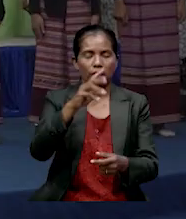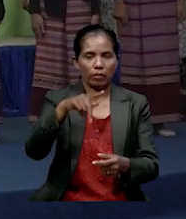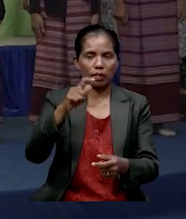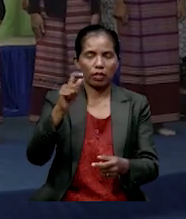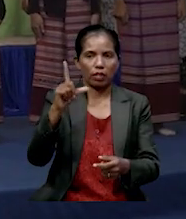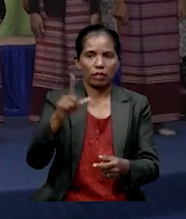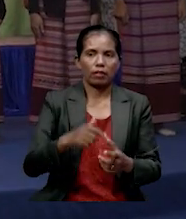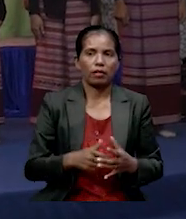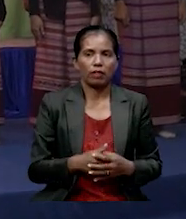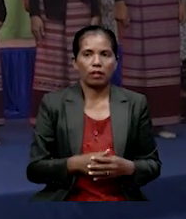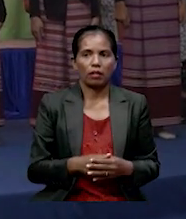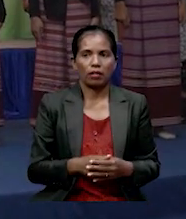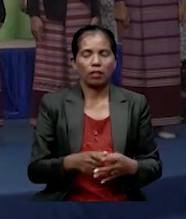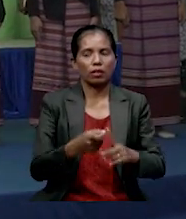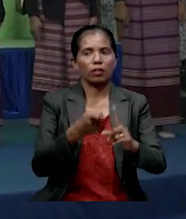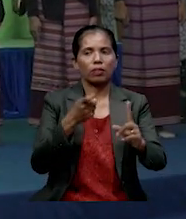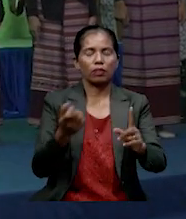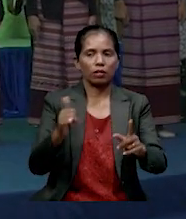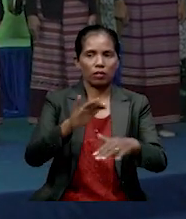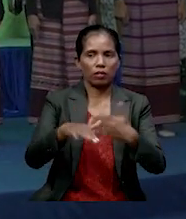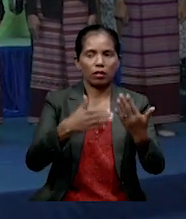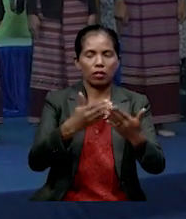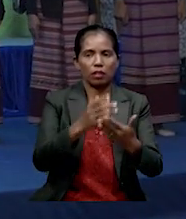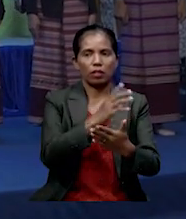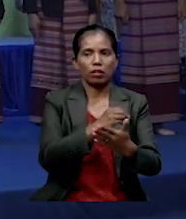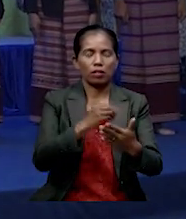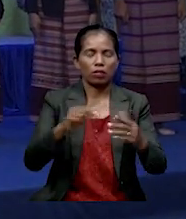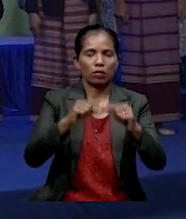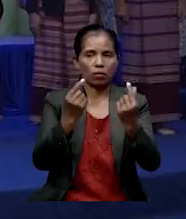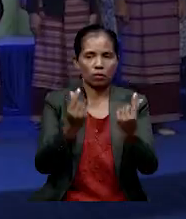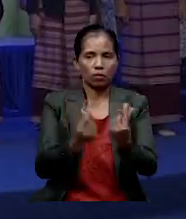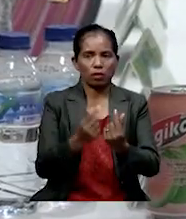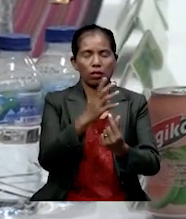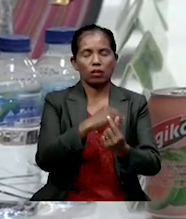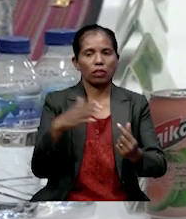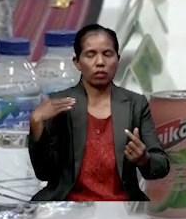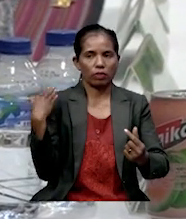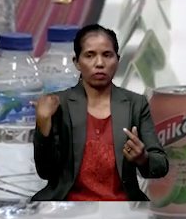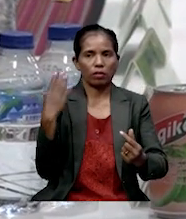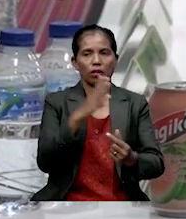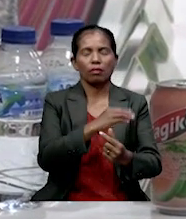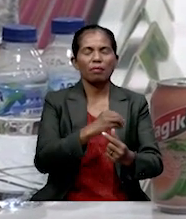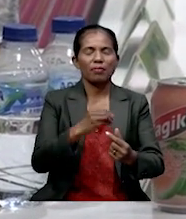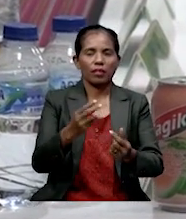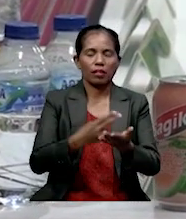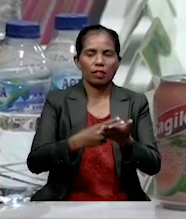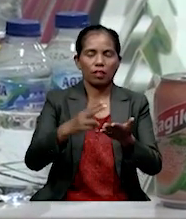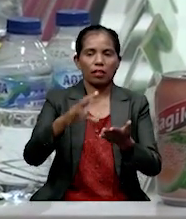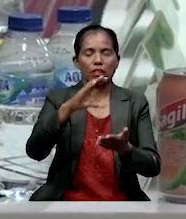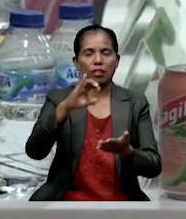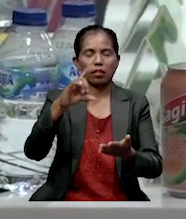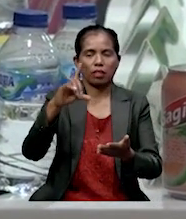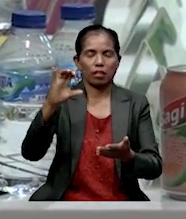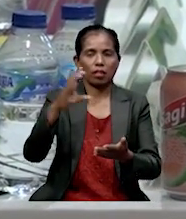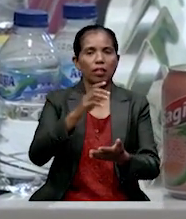Aurora. Husi contestante Sirane e a modalidade Coral Group, Movimento Juventude Coral Santa Cecília Catedral, no Ia